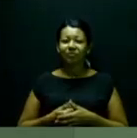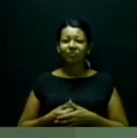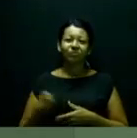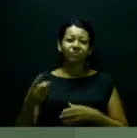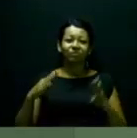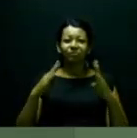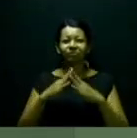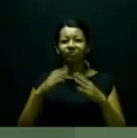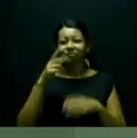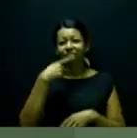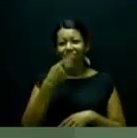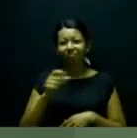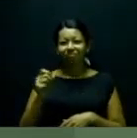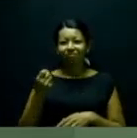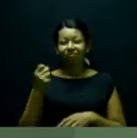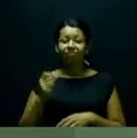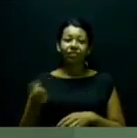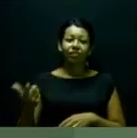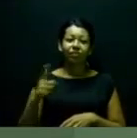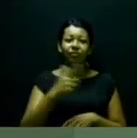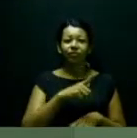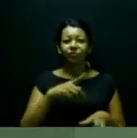em reiteradas vezes,